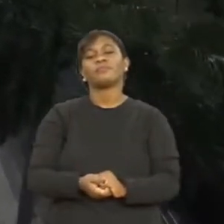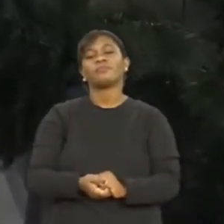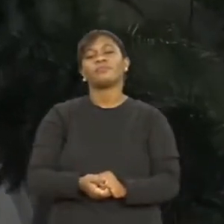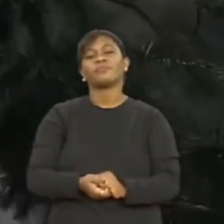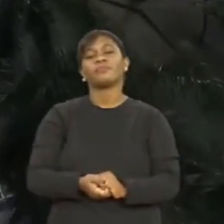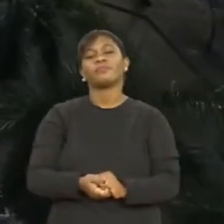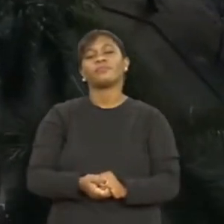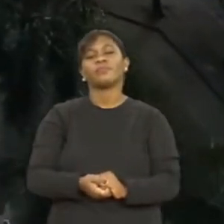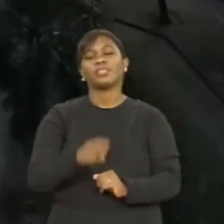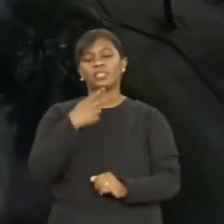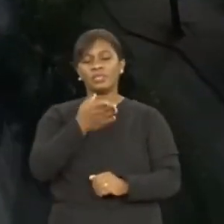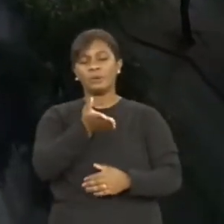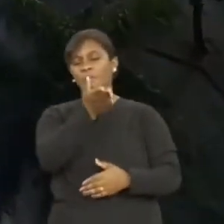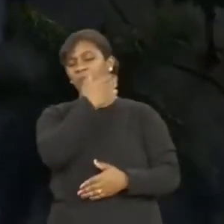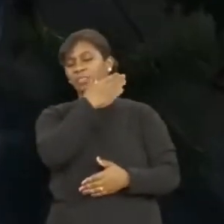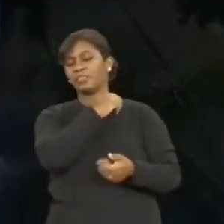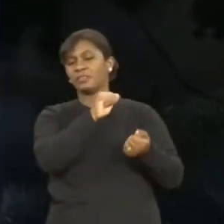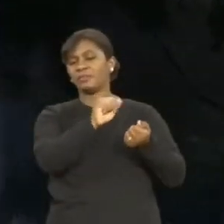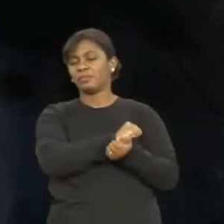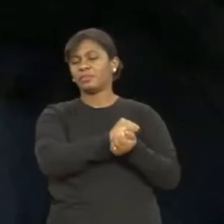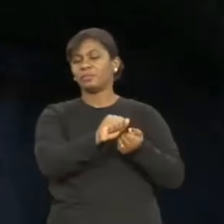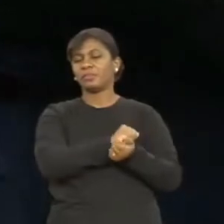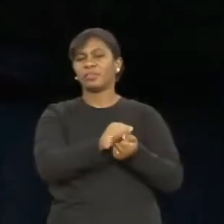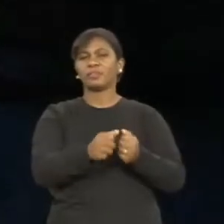para apagar teu passado de uma vez,